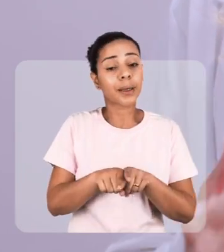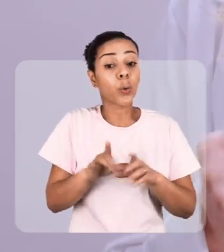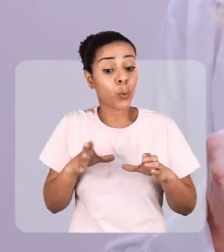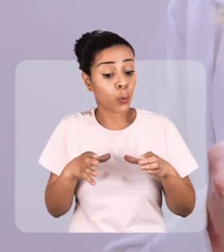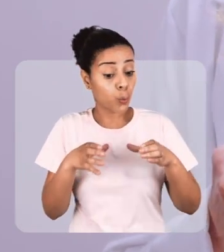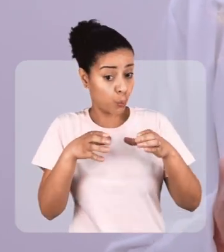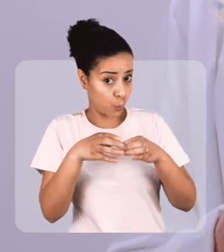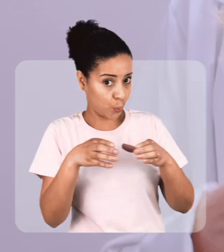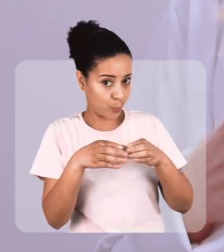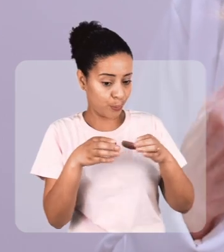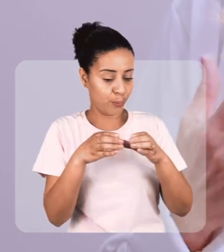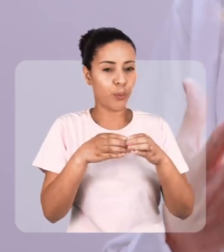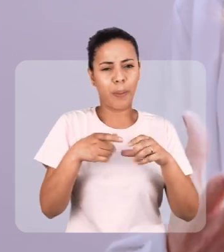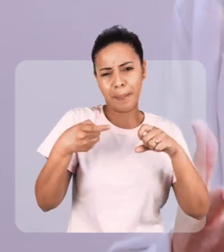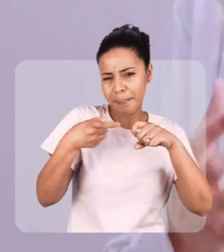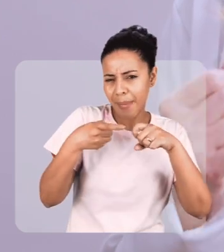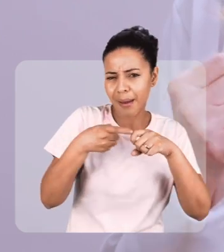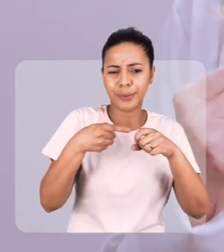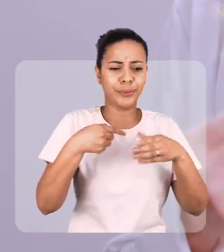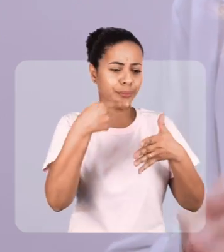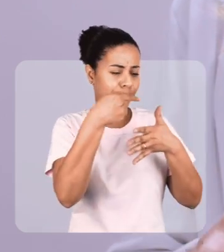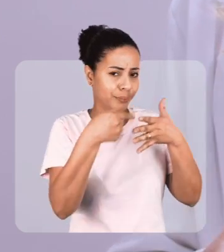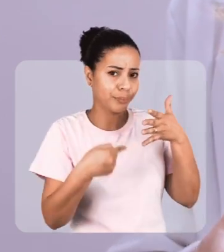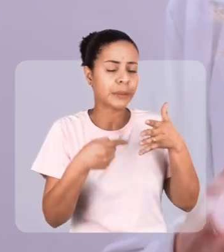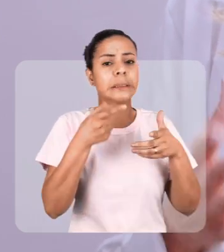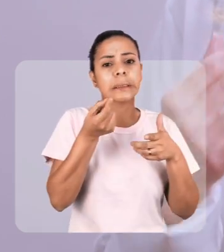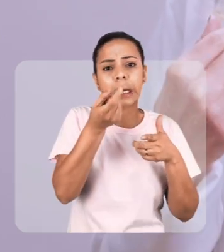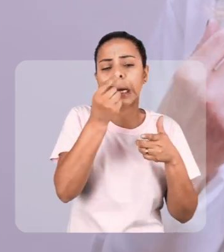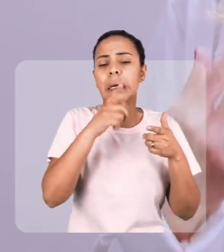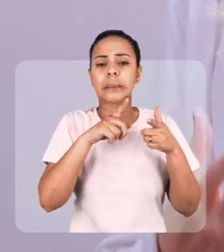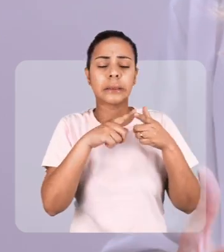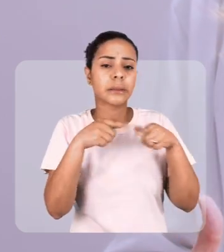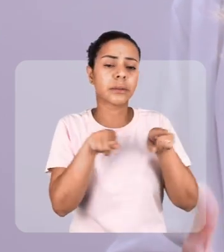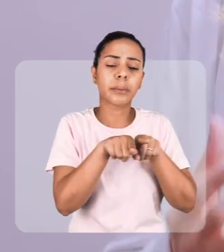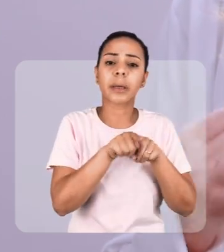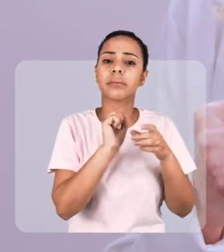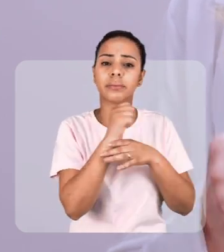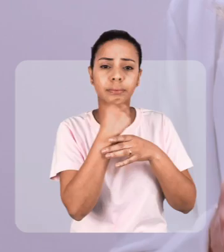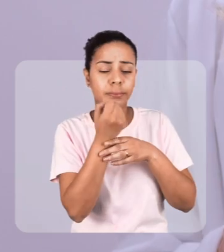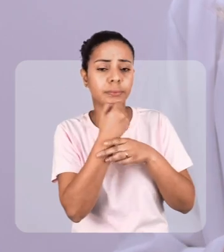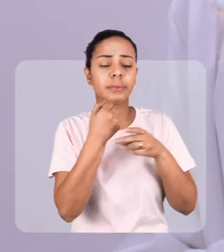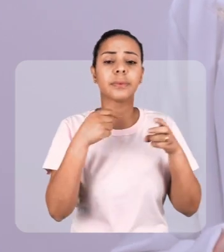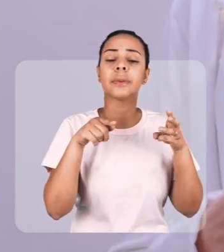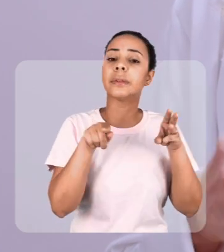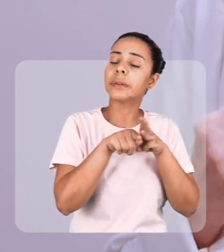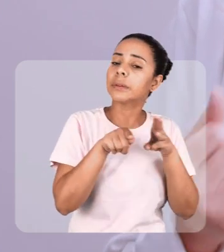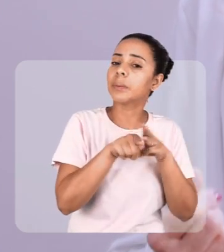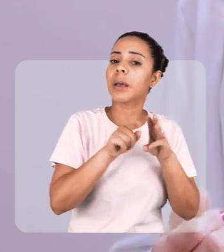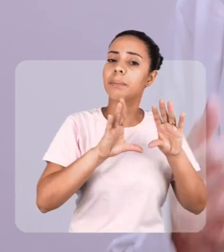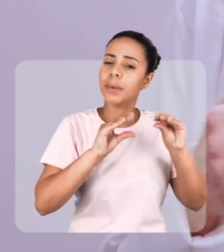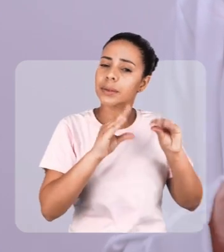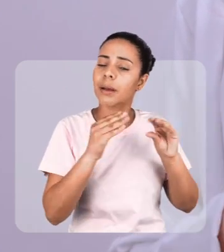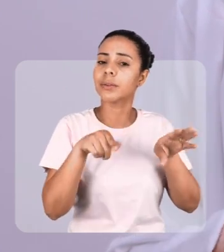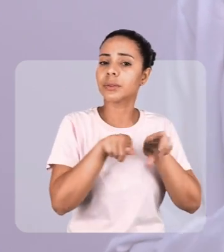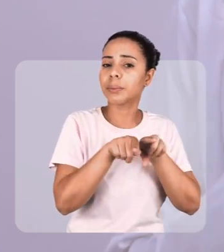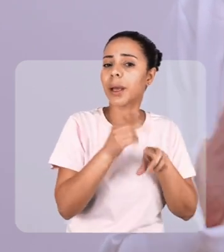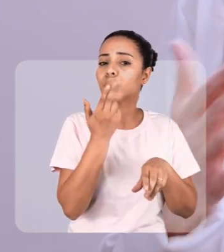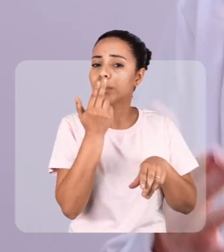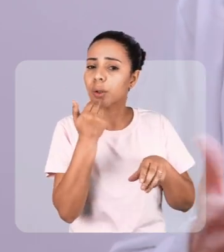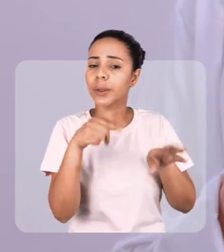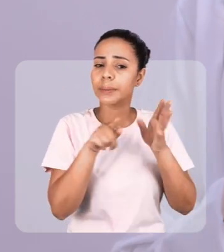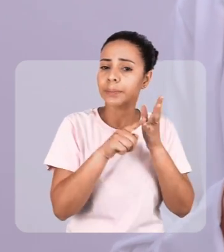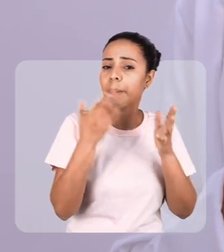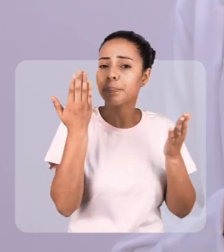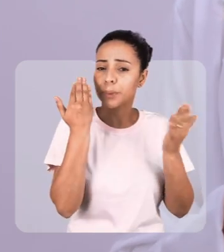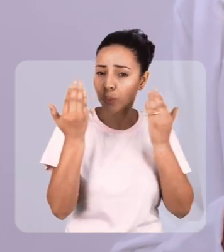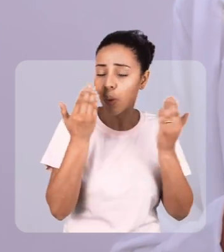equipe multidisciplinar, com oncologista, mastologista, radioterapeuta, fisioterapeuta, nutricionista, psicóloga e